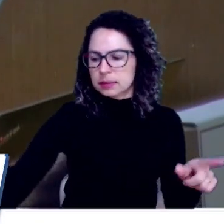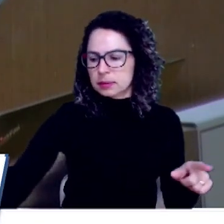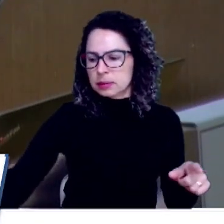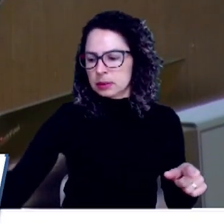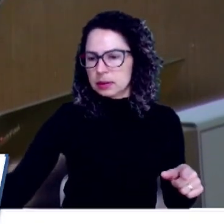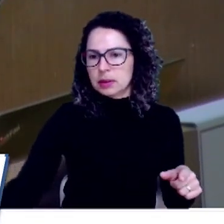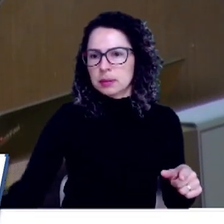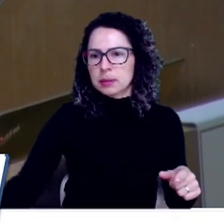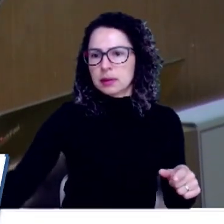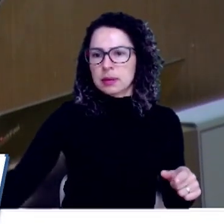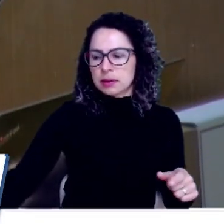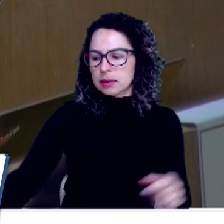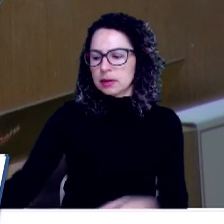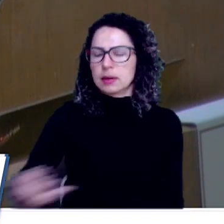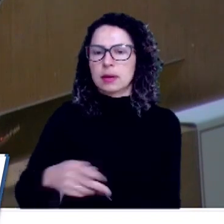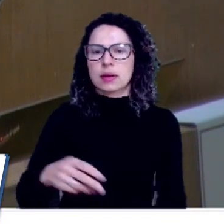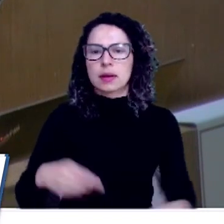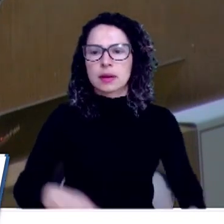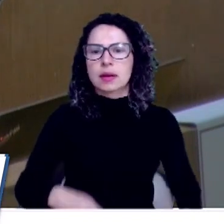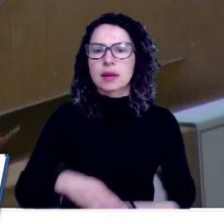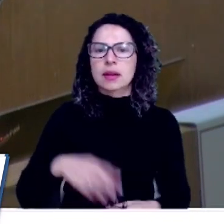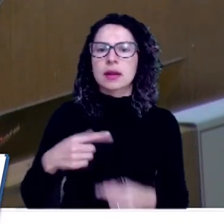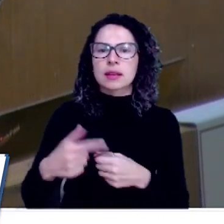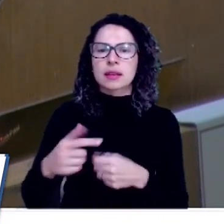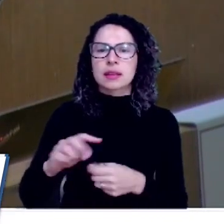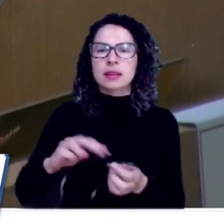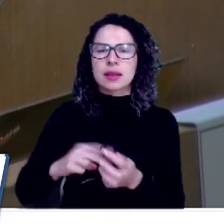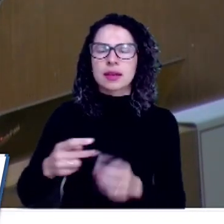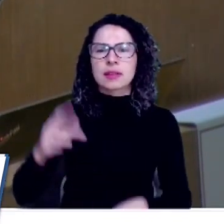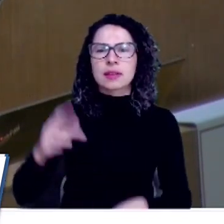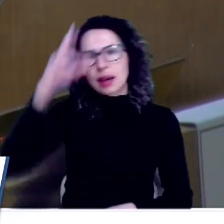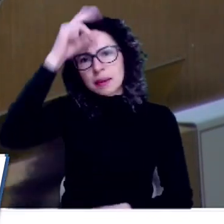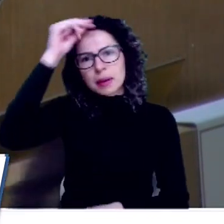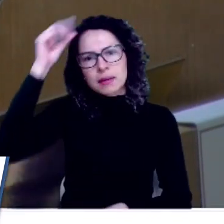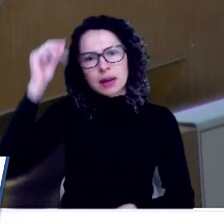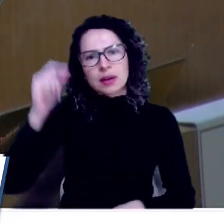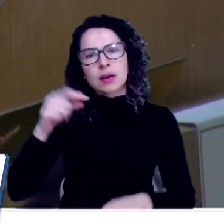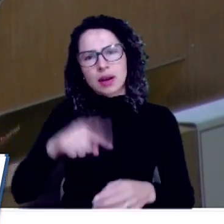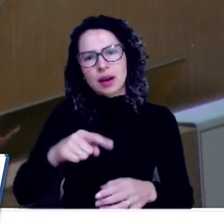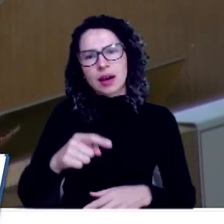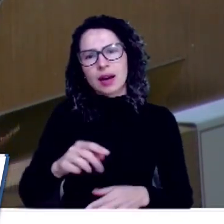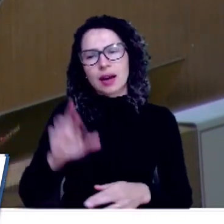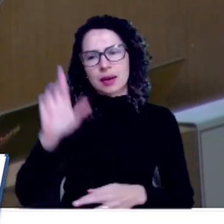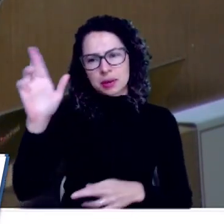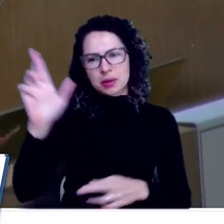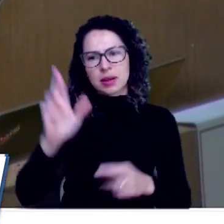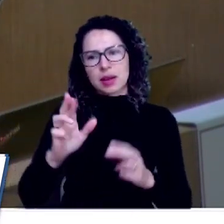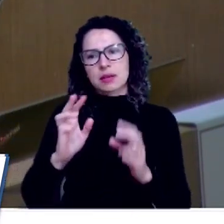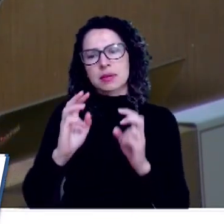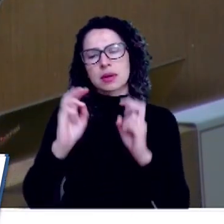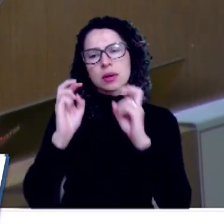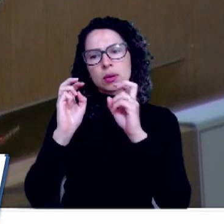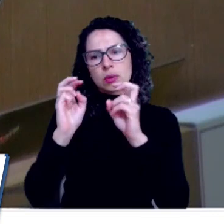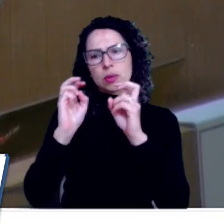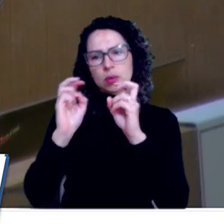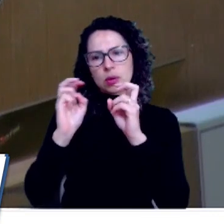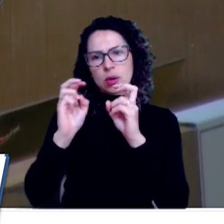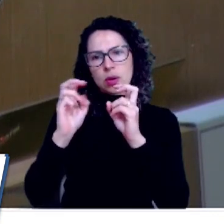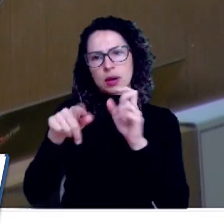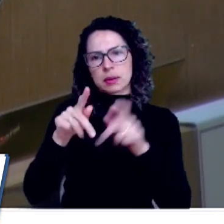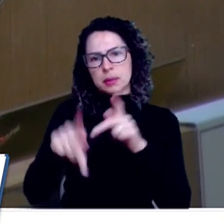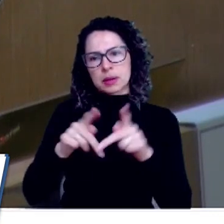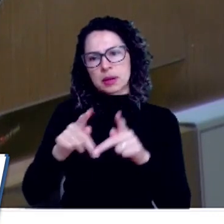que as prefeituras são obrigadas a oferecer transporte coletivo para a população. Quando o serviço for feito